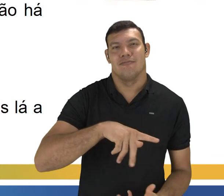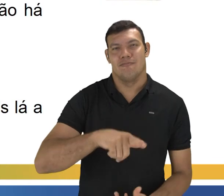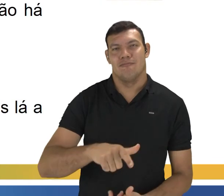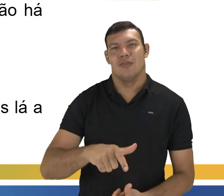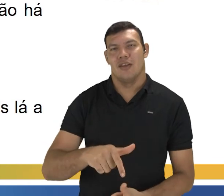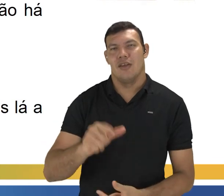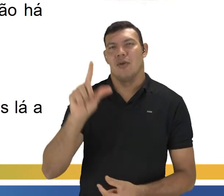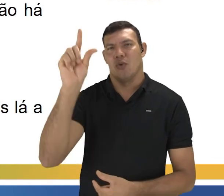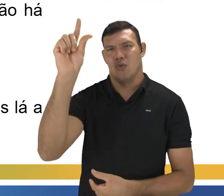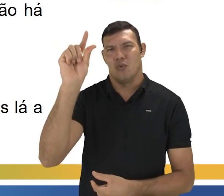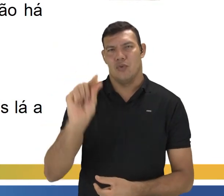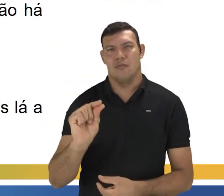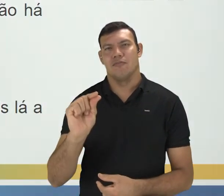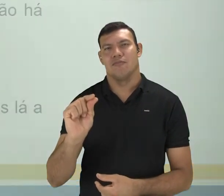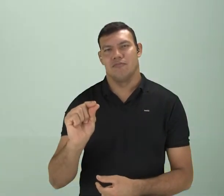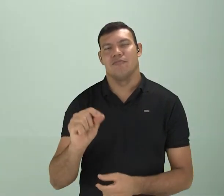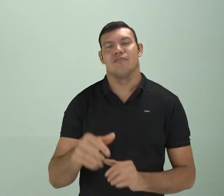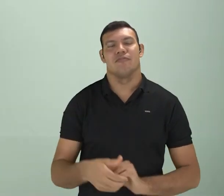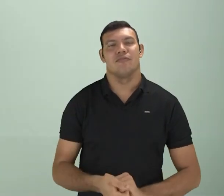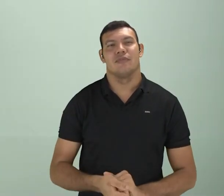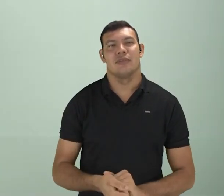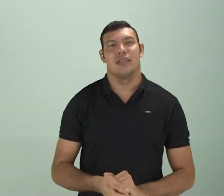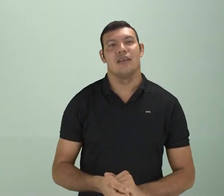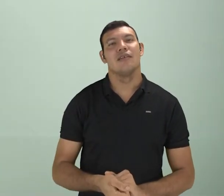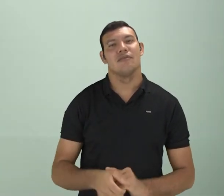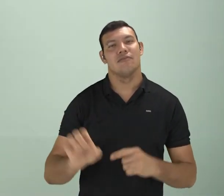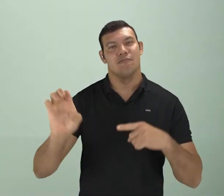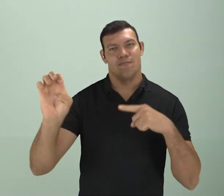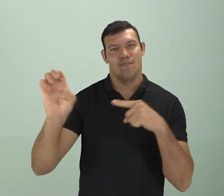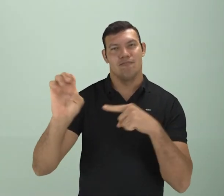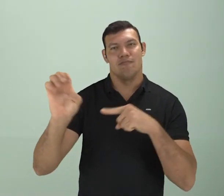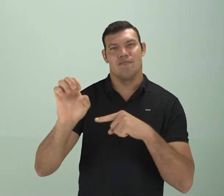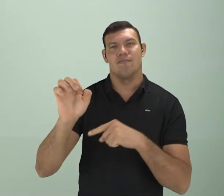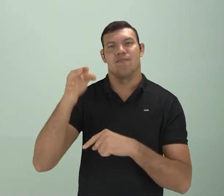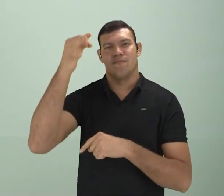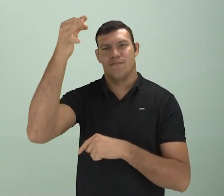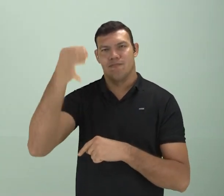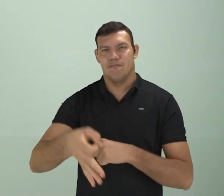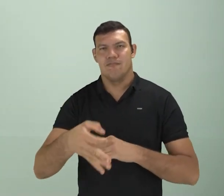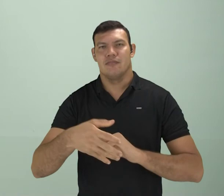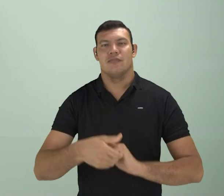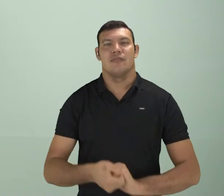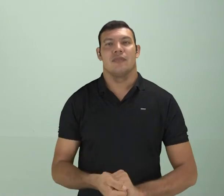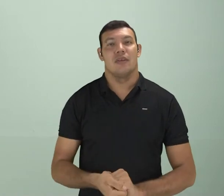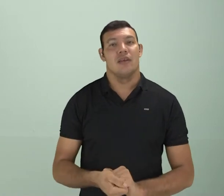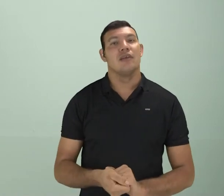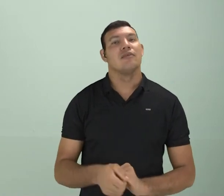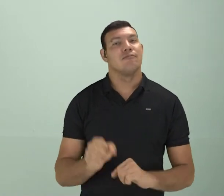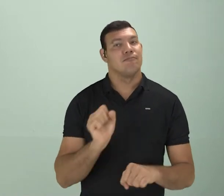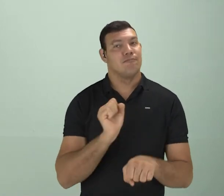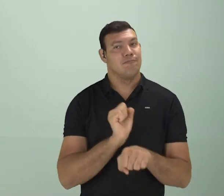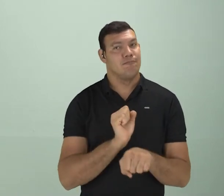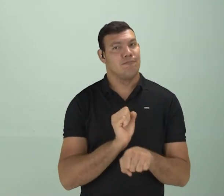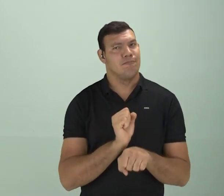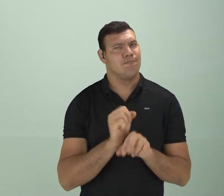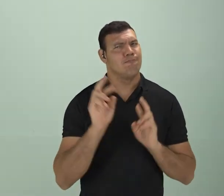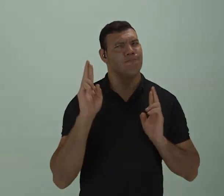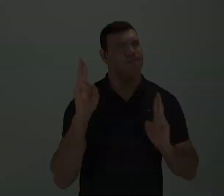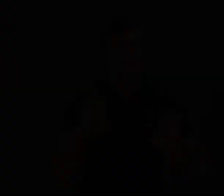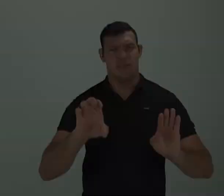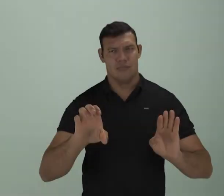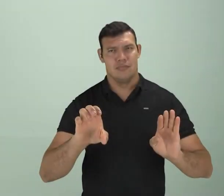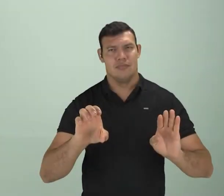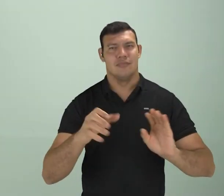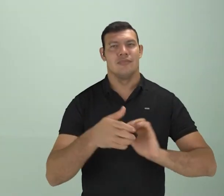correta porque a única que explica a situação desse martelo de 2 kg quando é solto sobre a superfície da terra